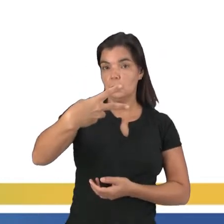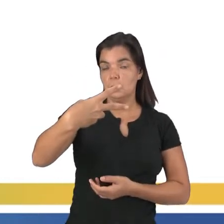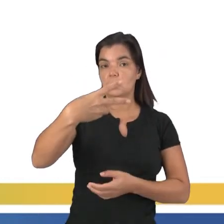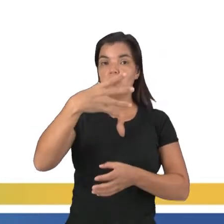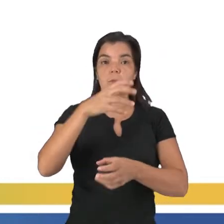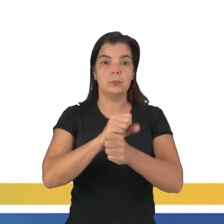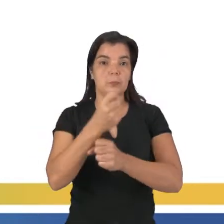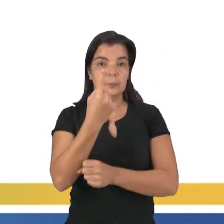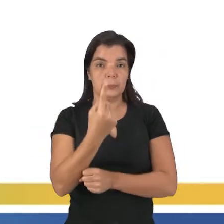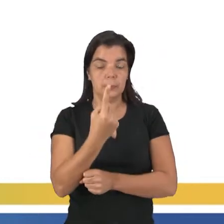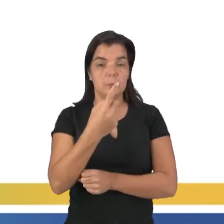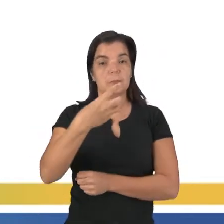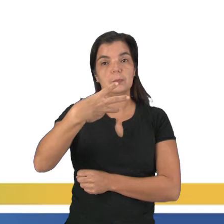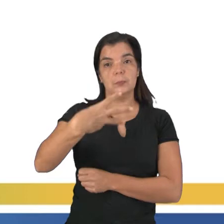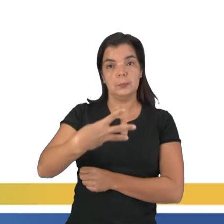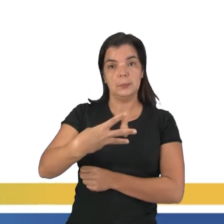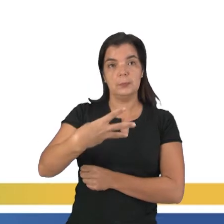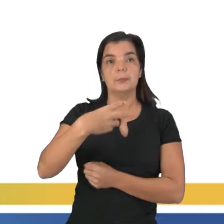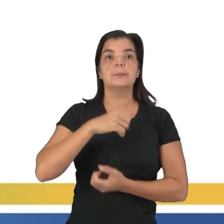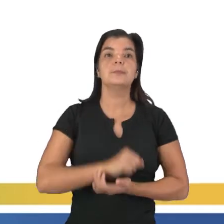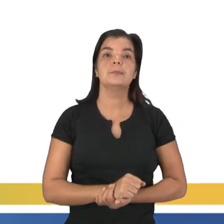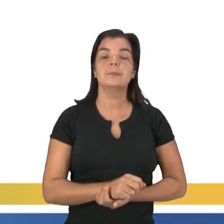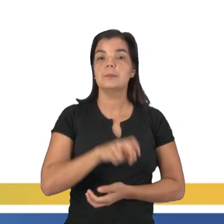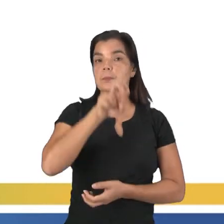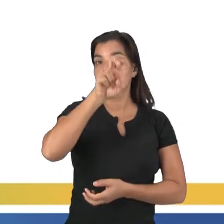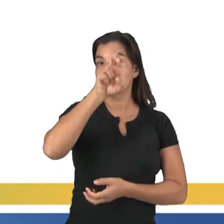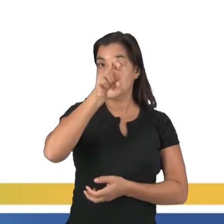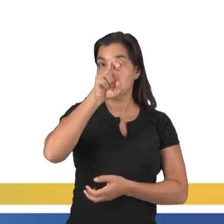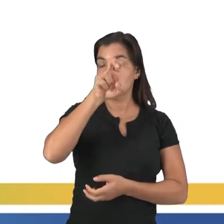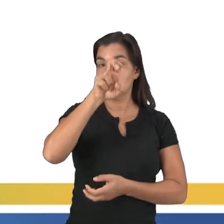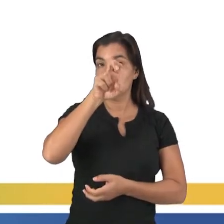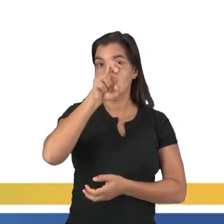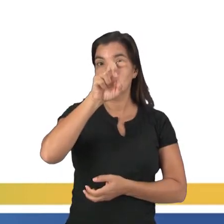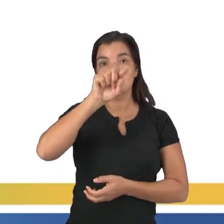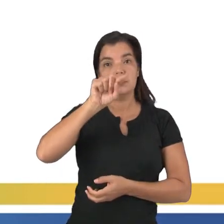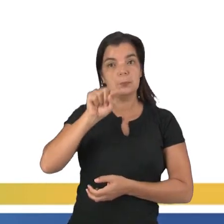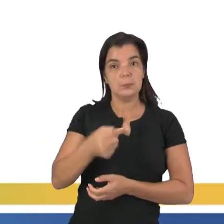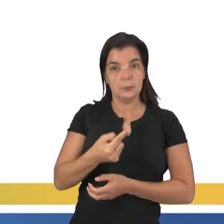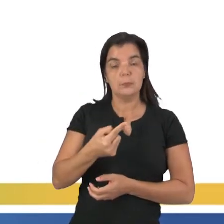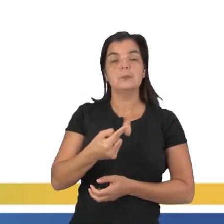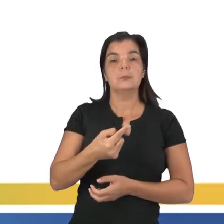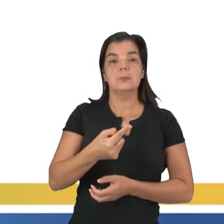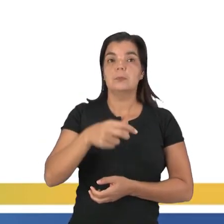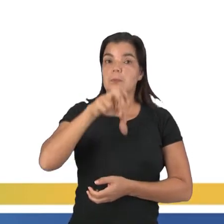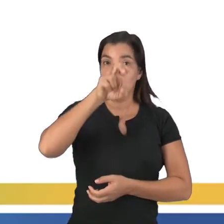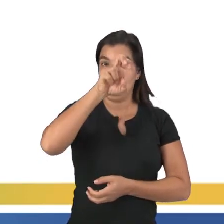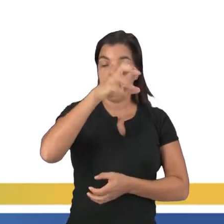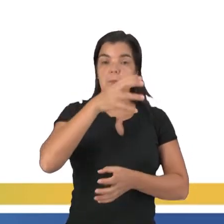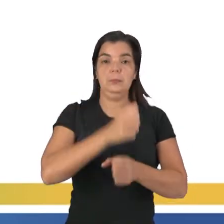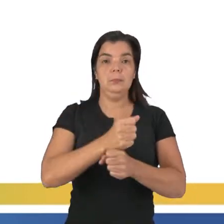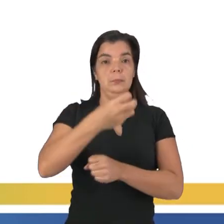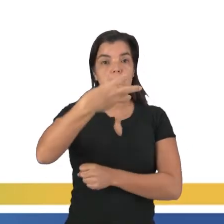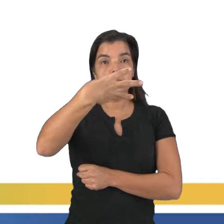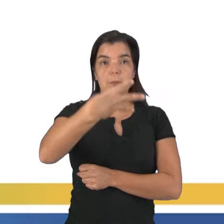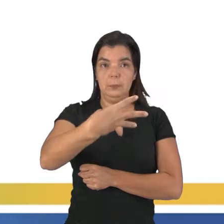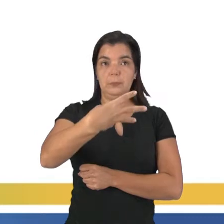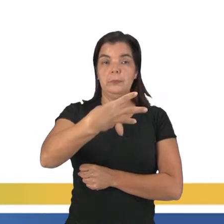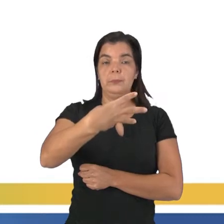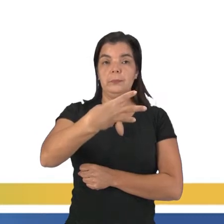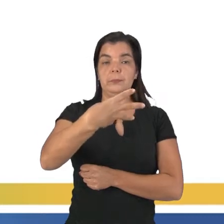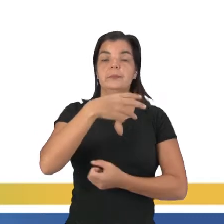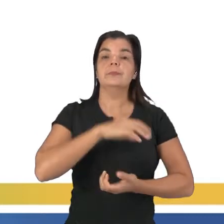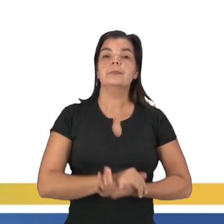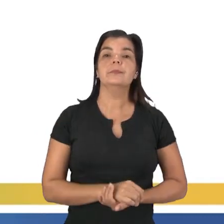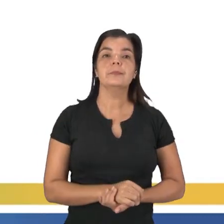isso, vamos somar 2 mais 1, que é igual a 3. Vamos repetir a vírgula e finalizamos com a parte inteira, ou